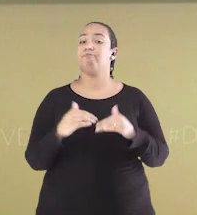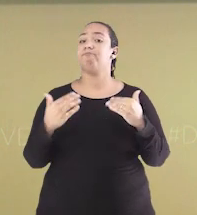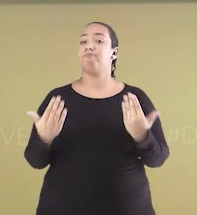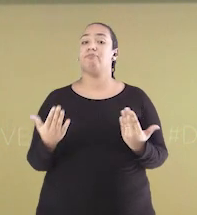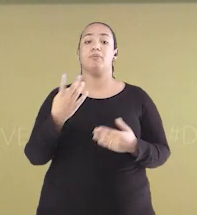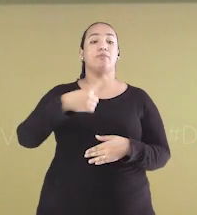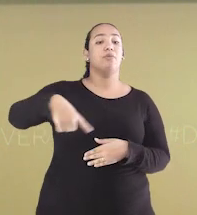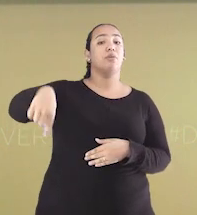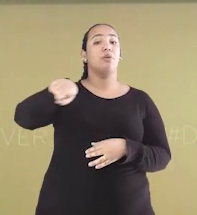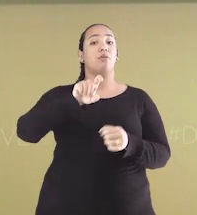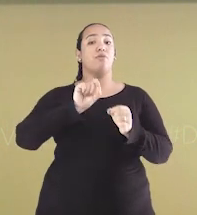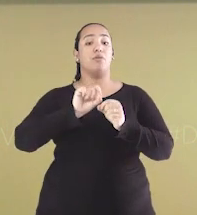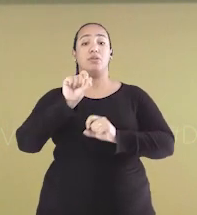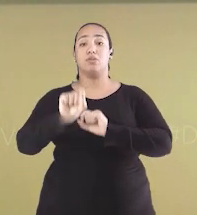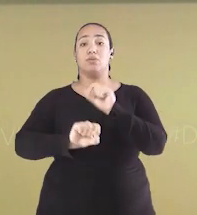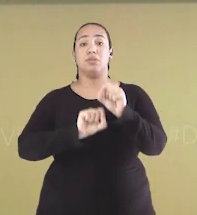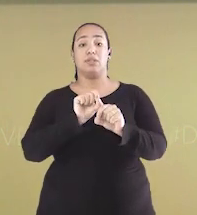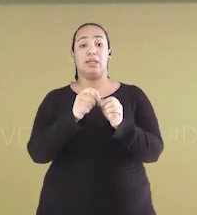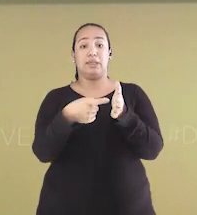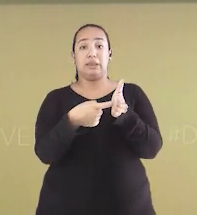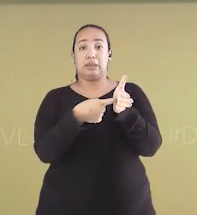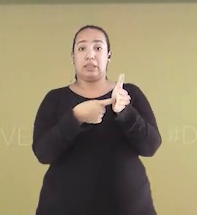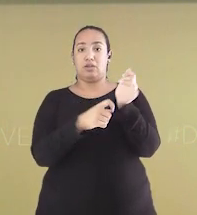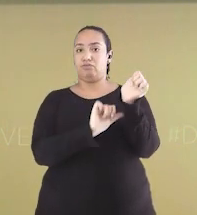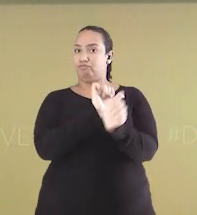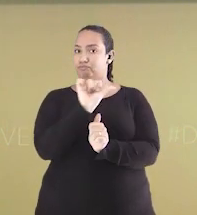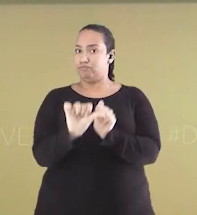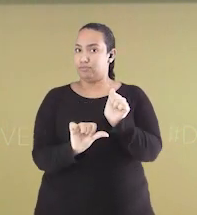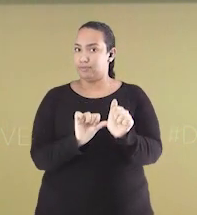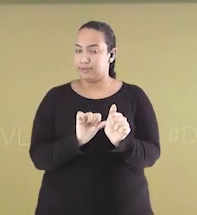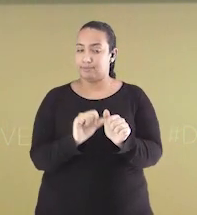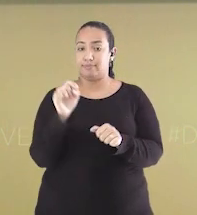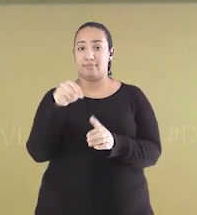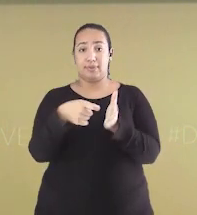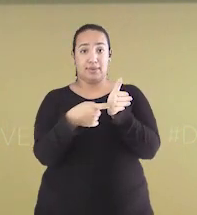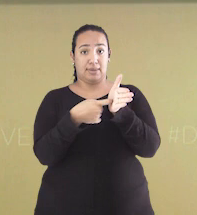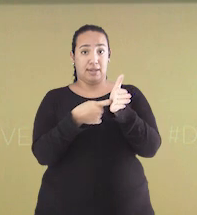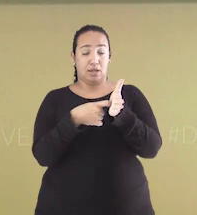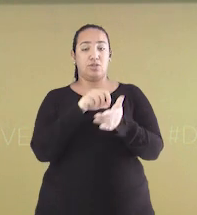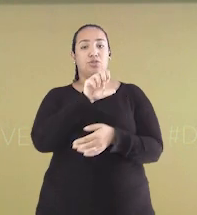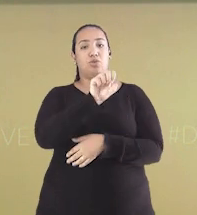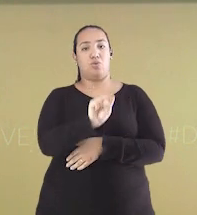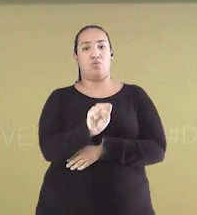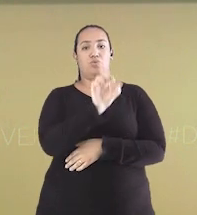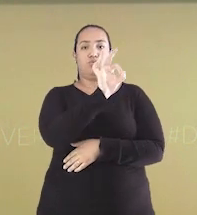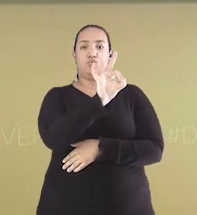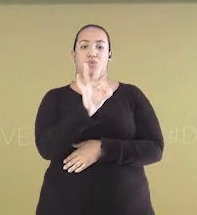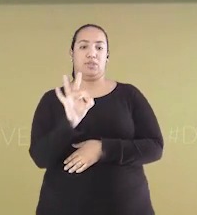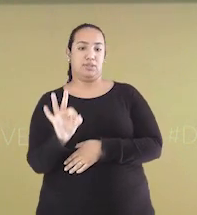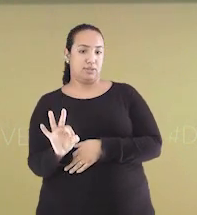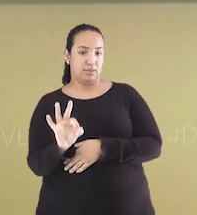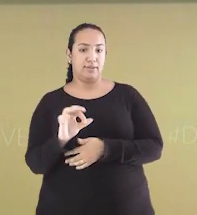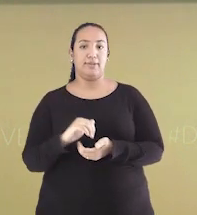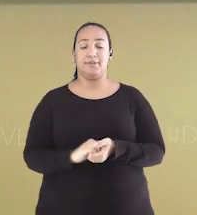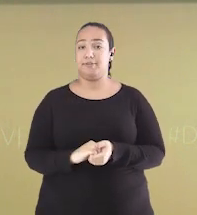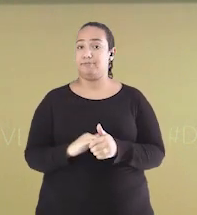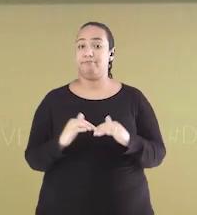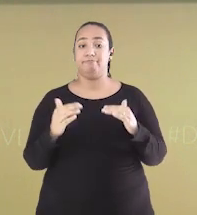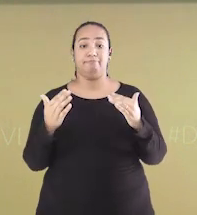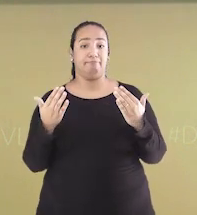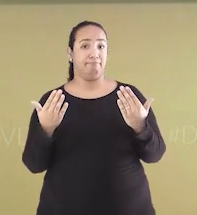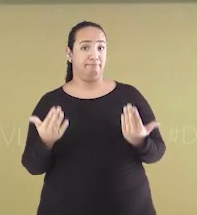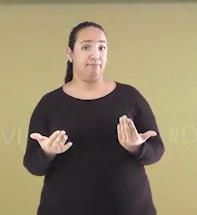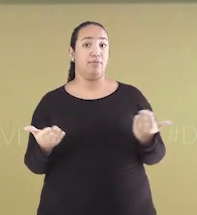vamos fazer é transformar a taxa, sendo que ela é de 8%. Assim,